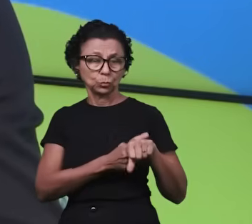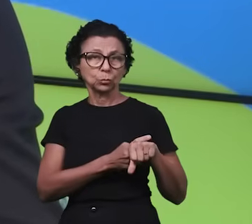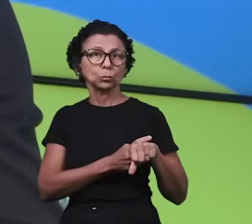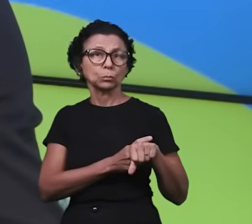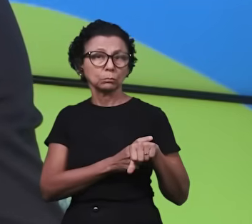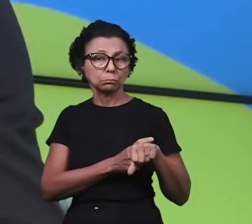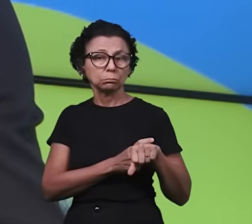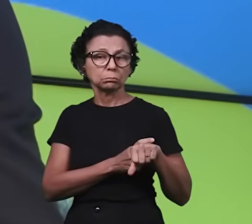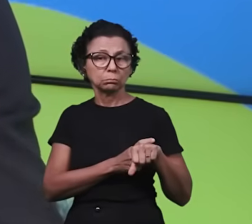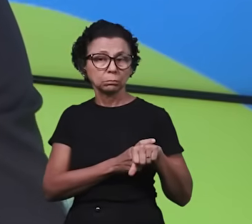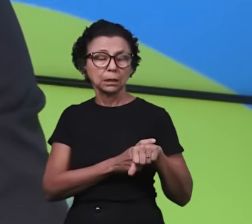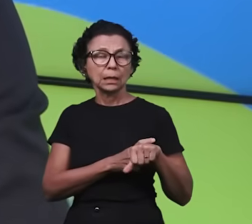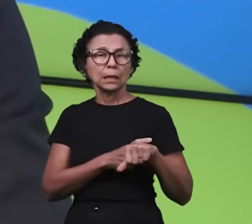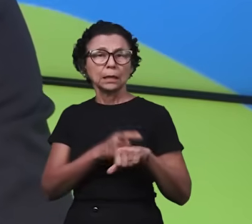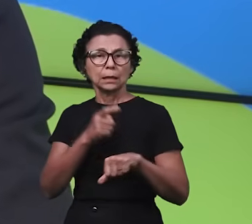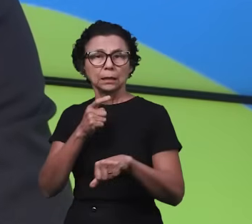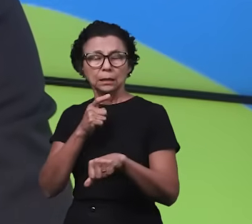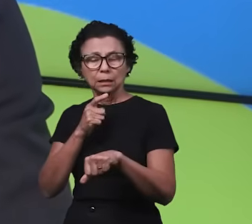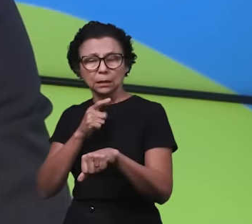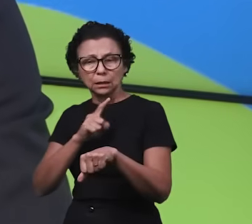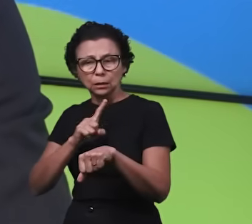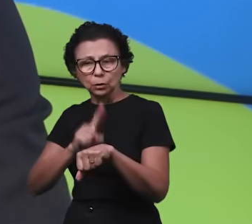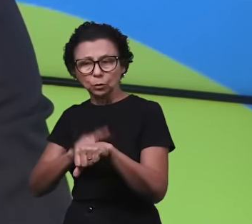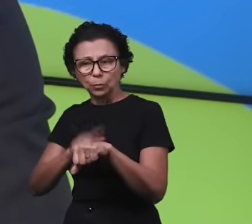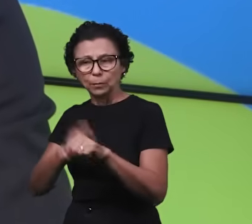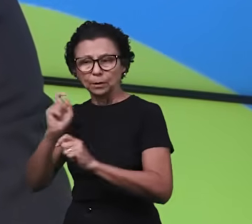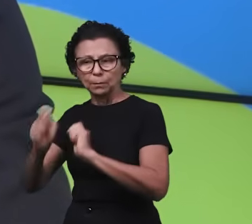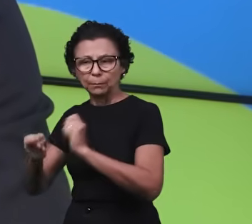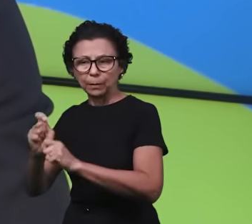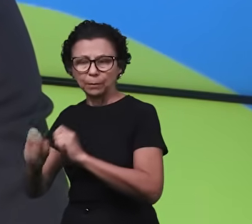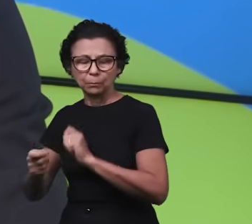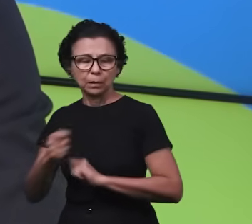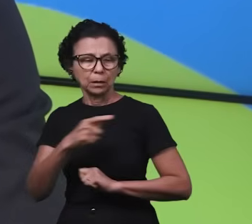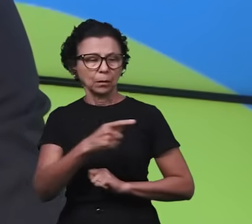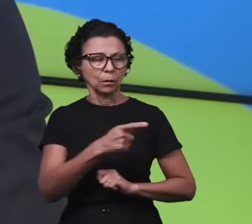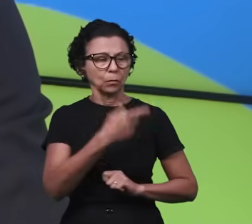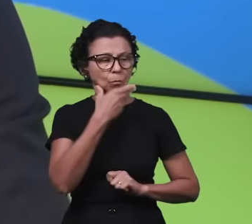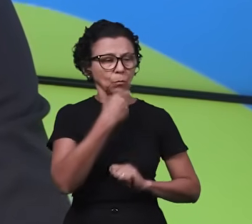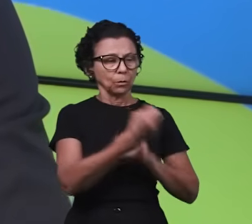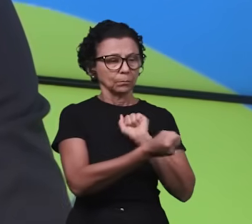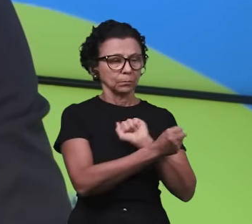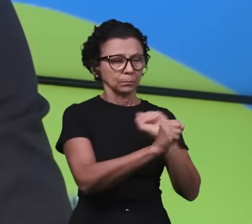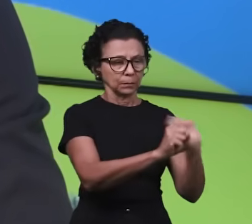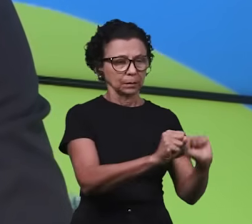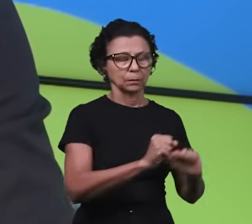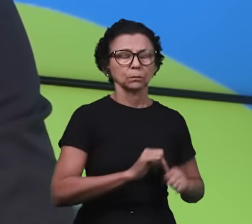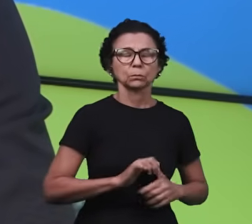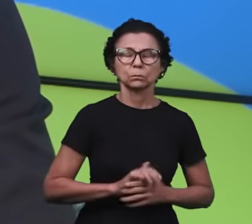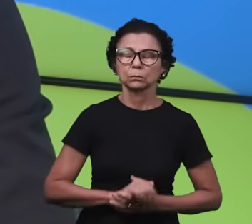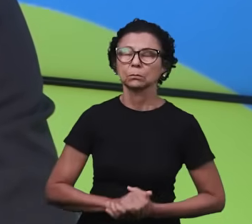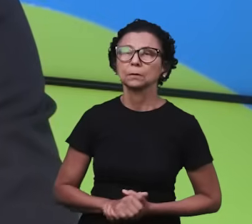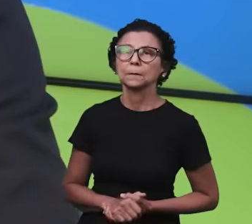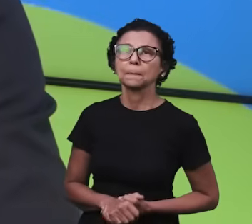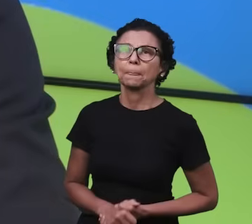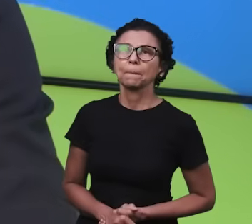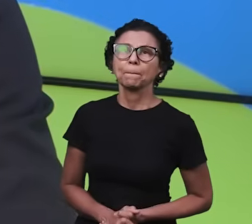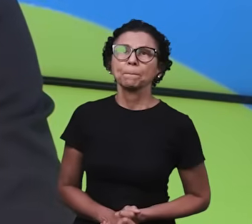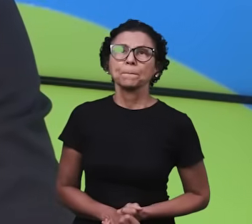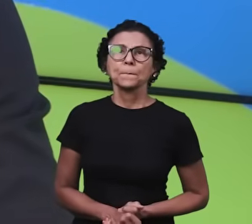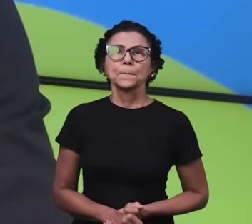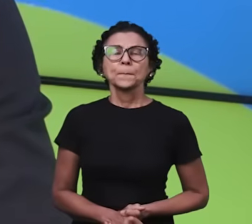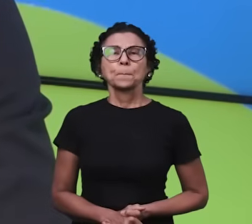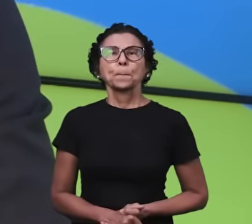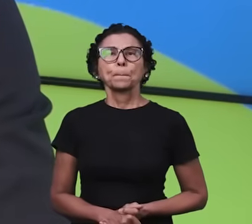marcante para mim, louvor. Outra também experiência, através do recurso que eu aprendi com os meus pais, na minha prova da